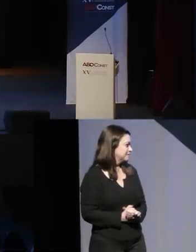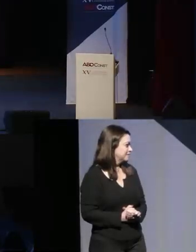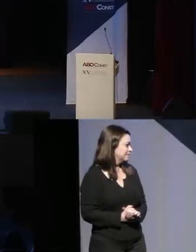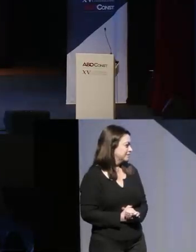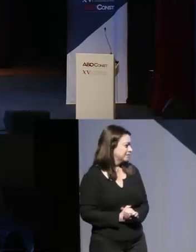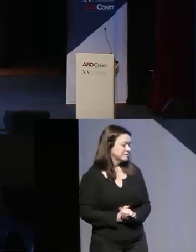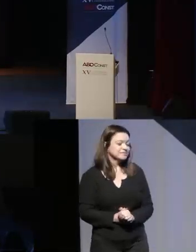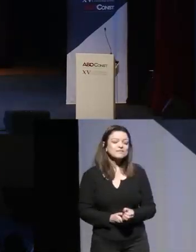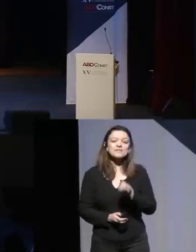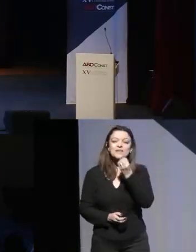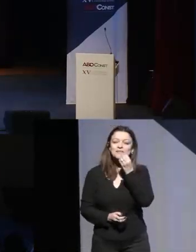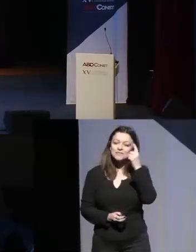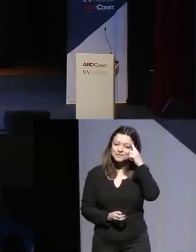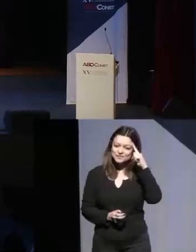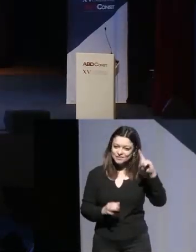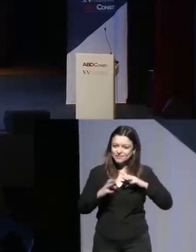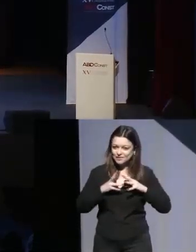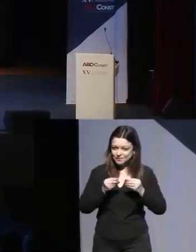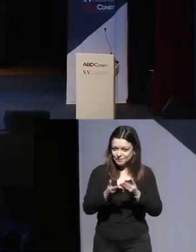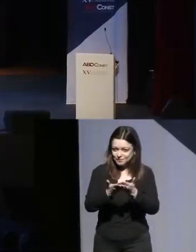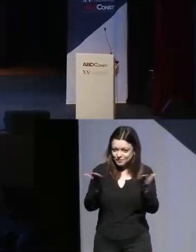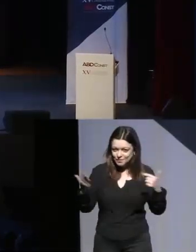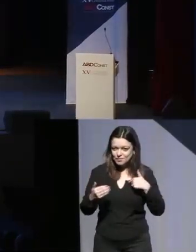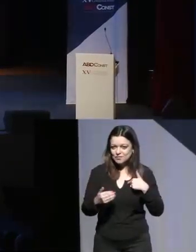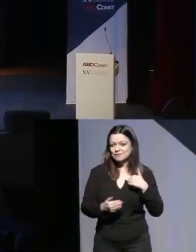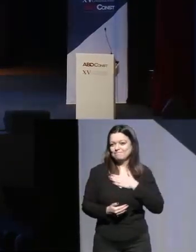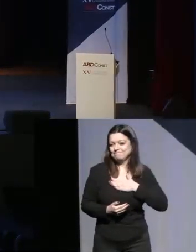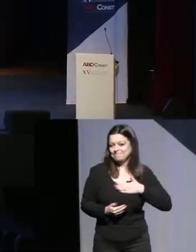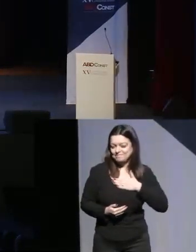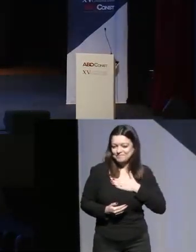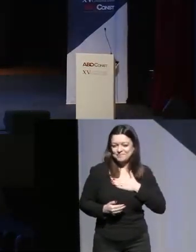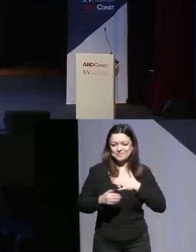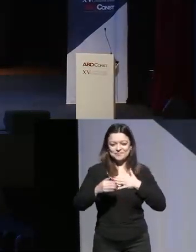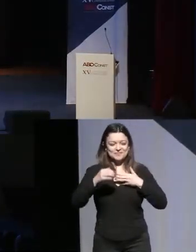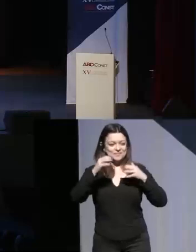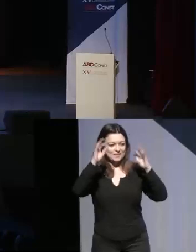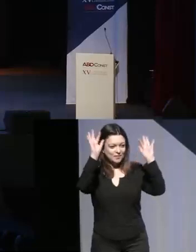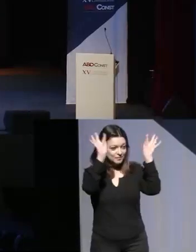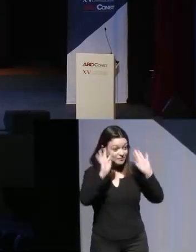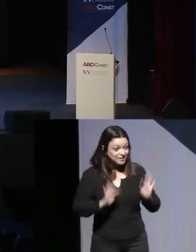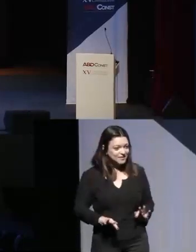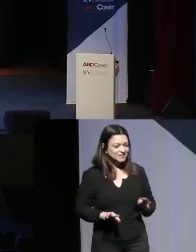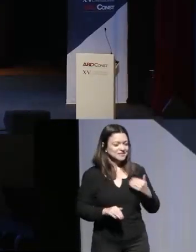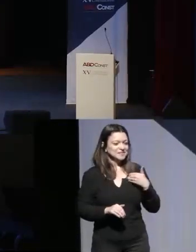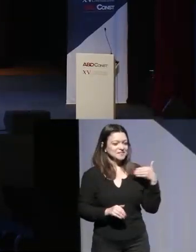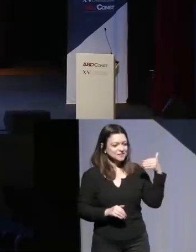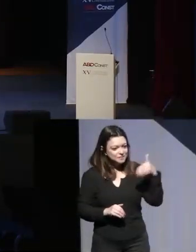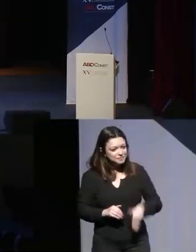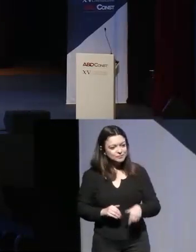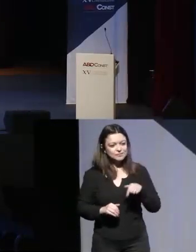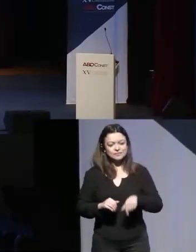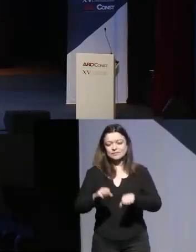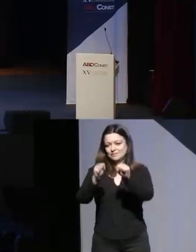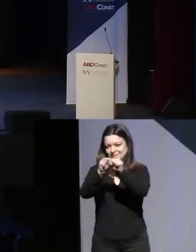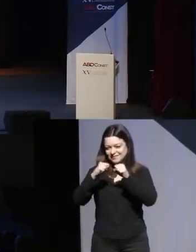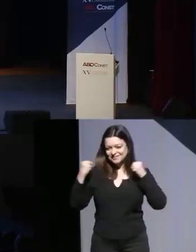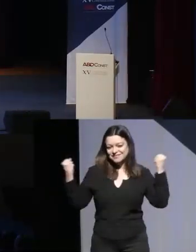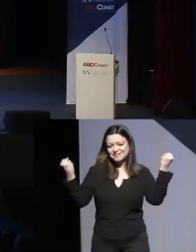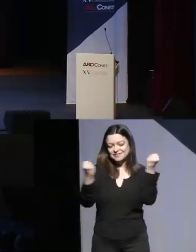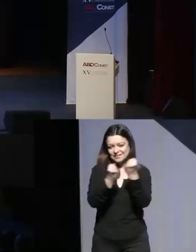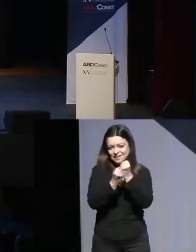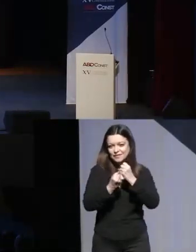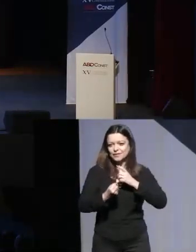Bom dia a todos. É uma imensa satisfação estar participando desse simpósio de